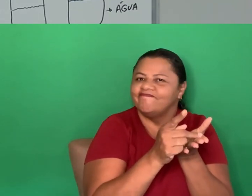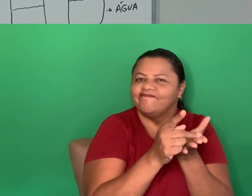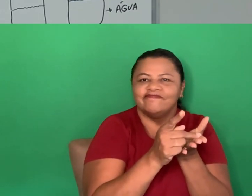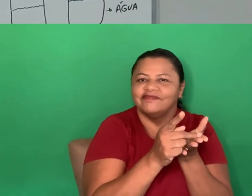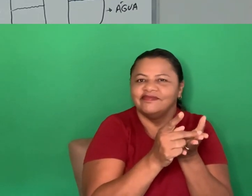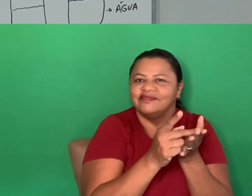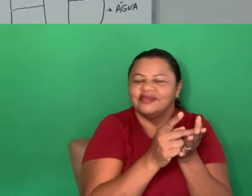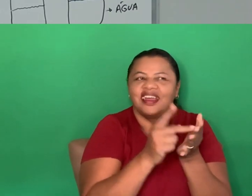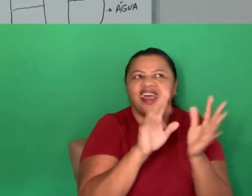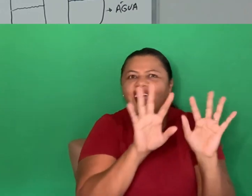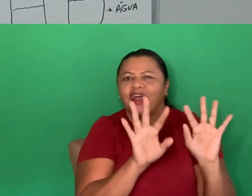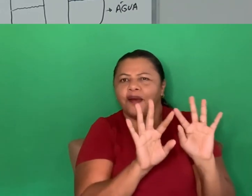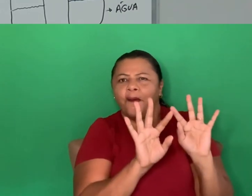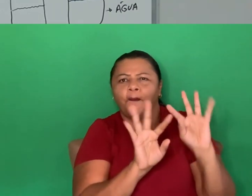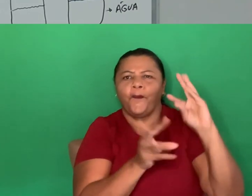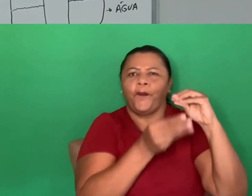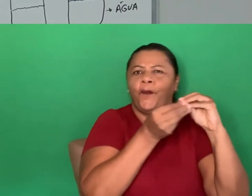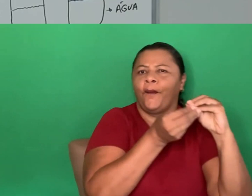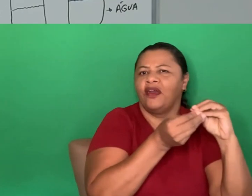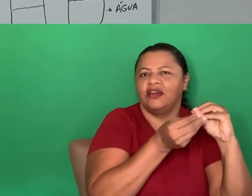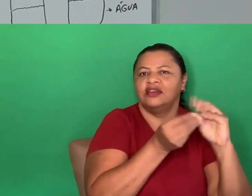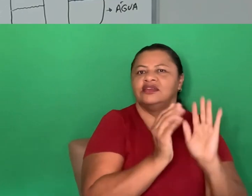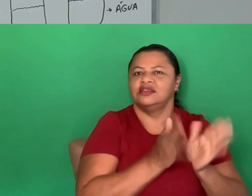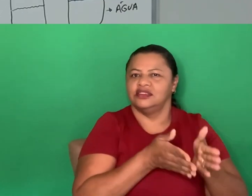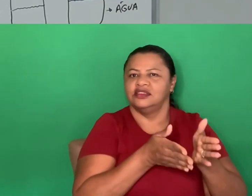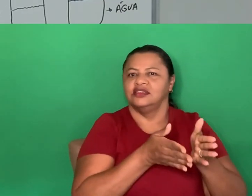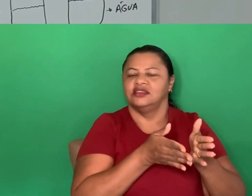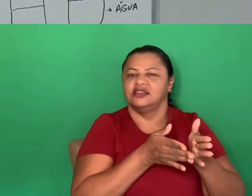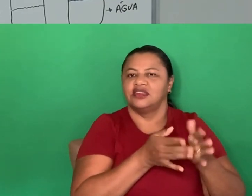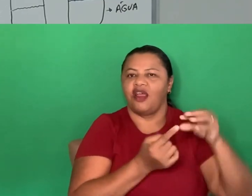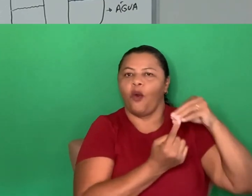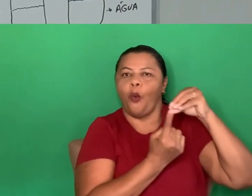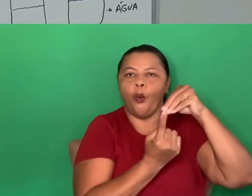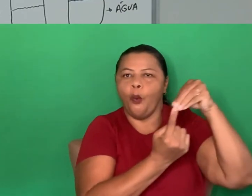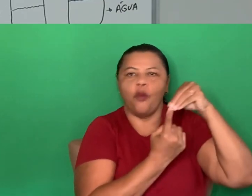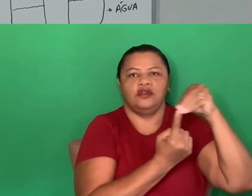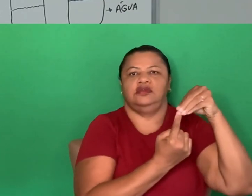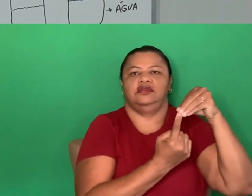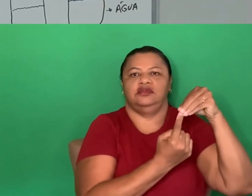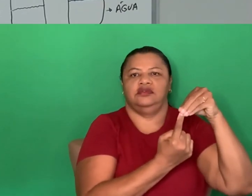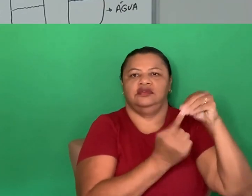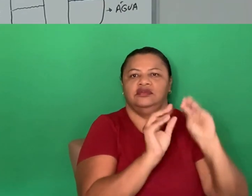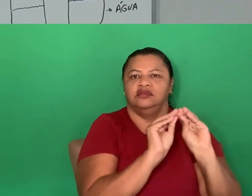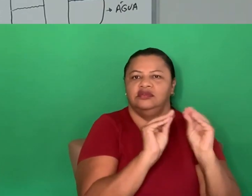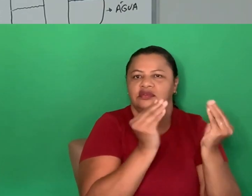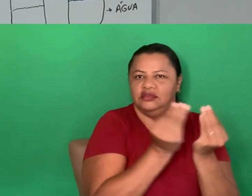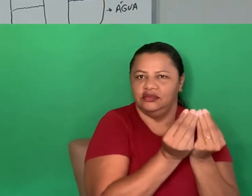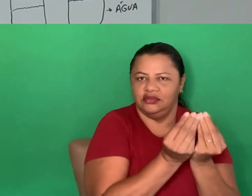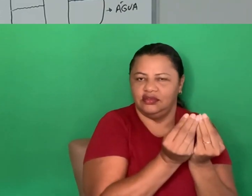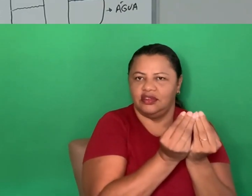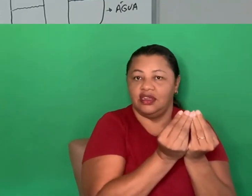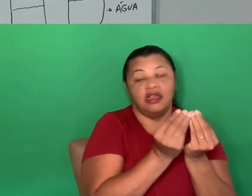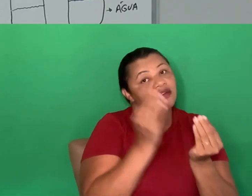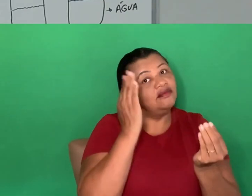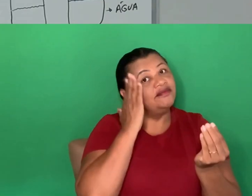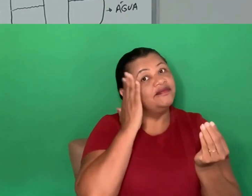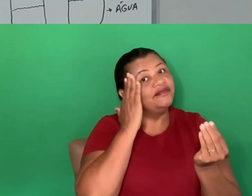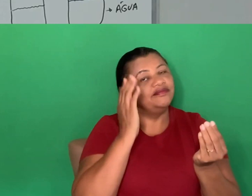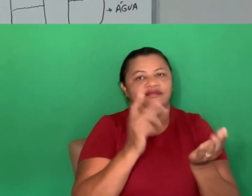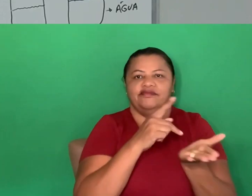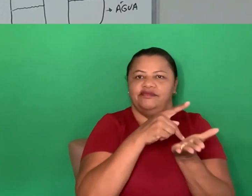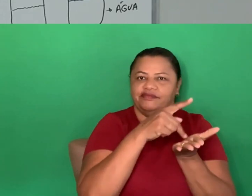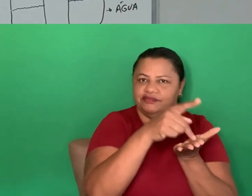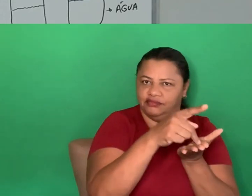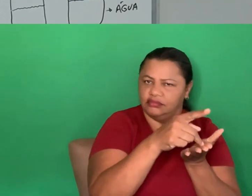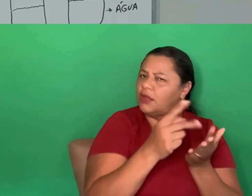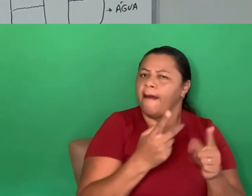acaba sendo redundante. Porque se eu falo substância, eu estou falando de uma única substância. Já subentende-se que seja pura.